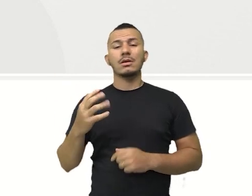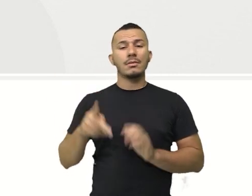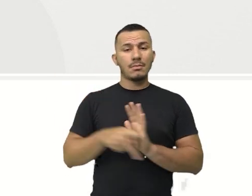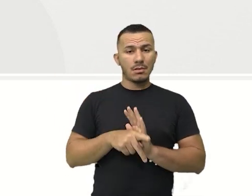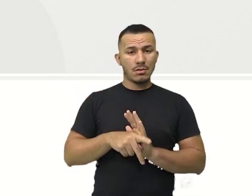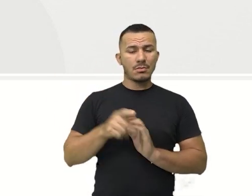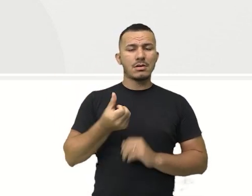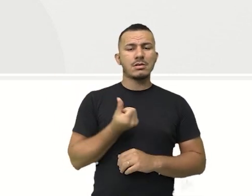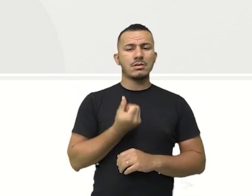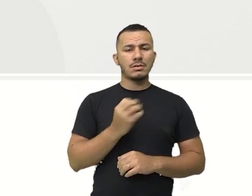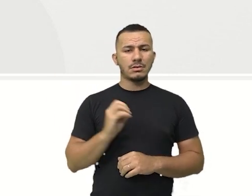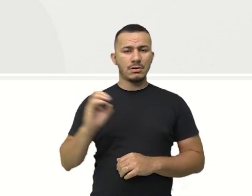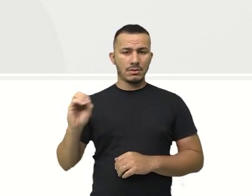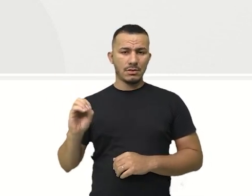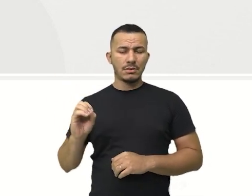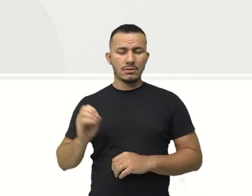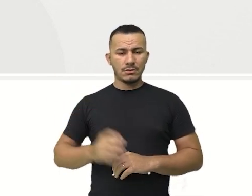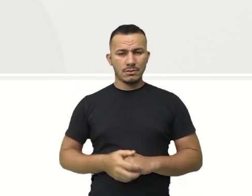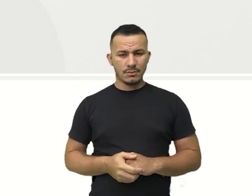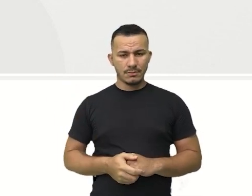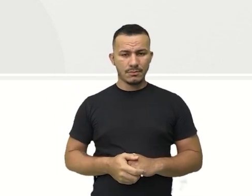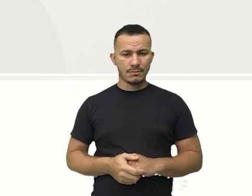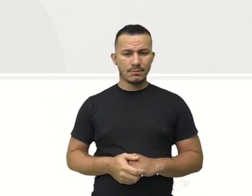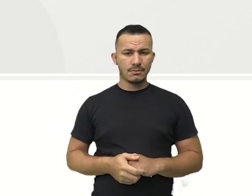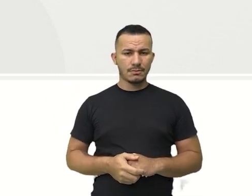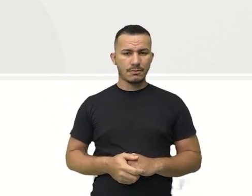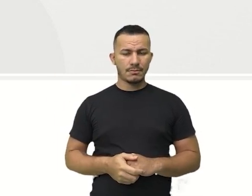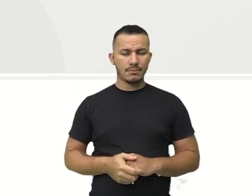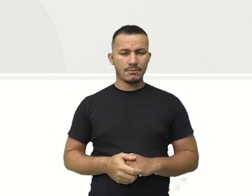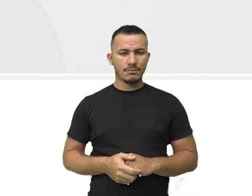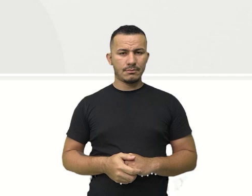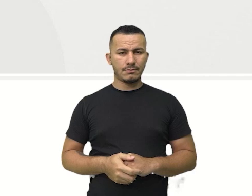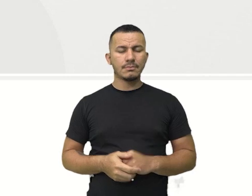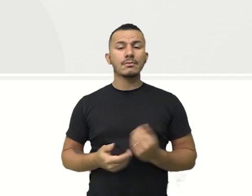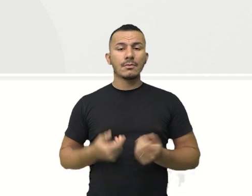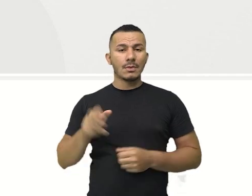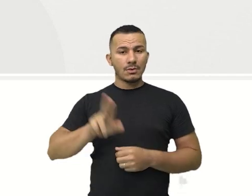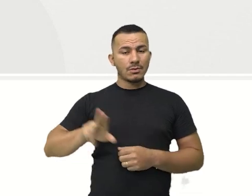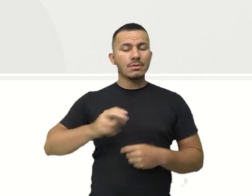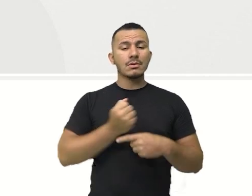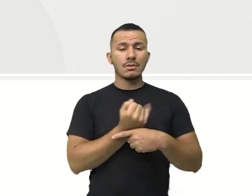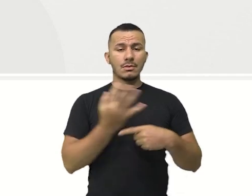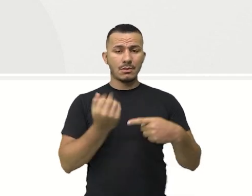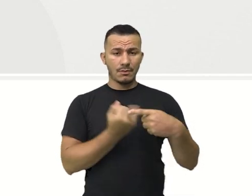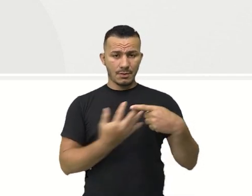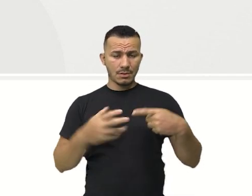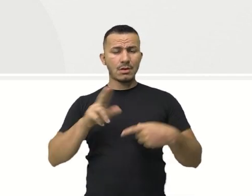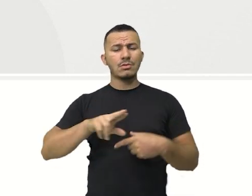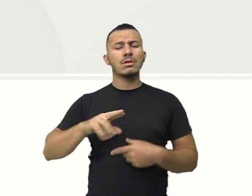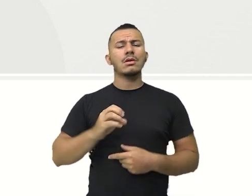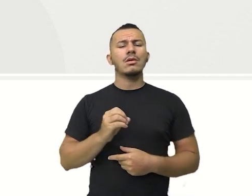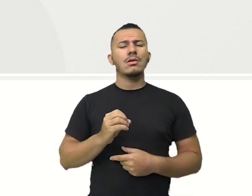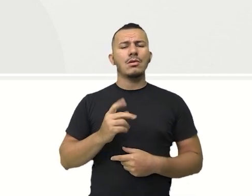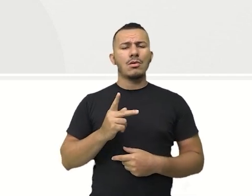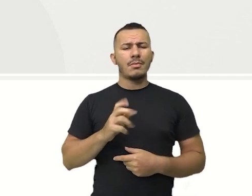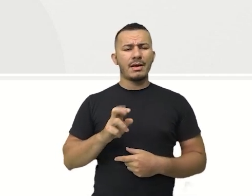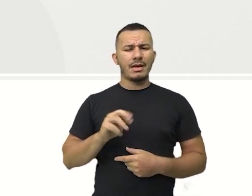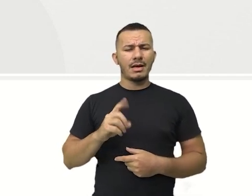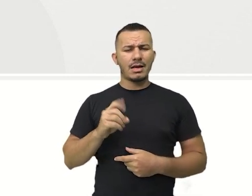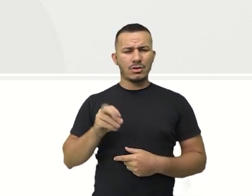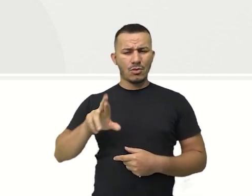de 600. Então, vamos aplicar a definição de fração como operador, 1/5